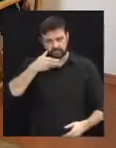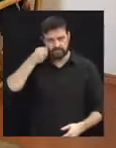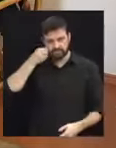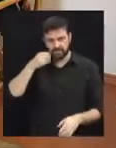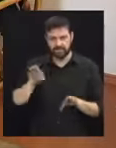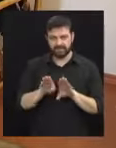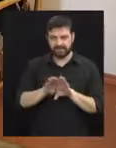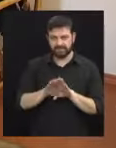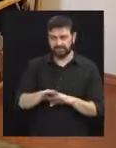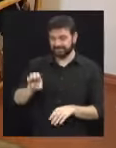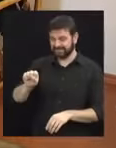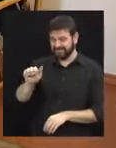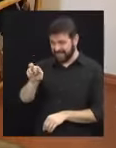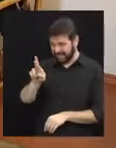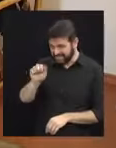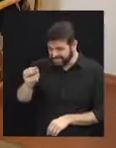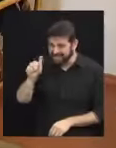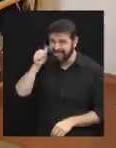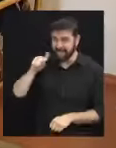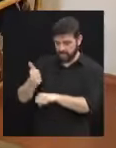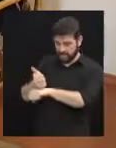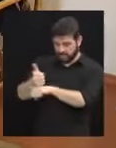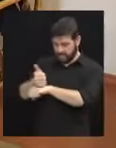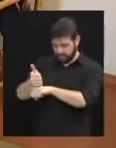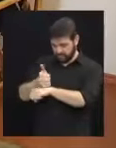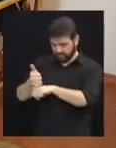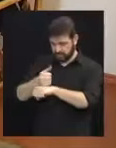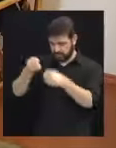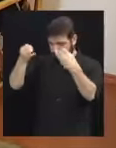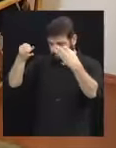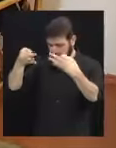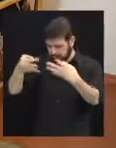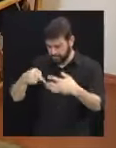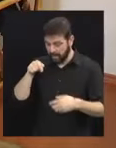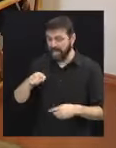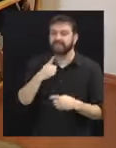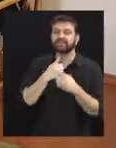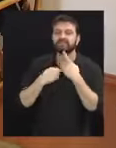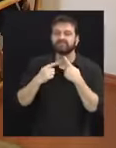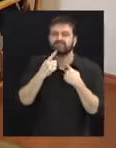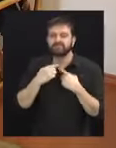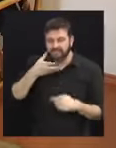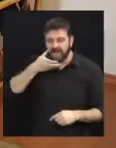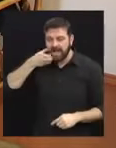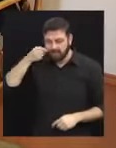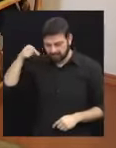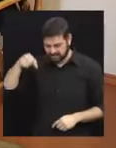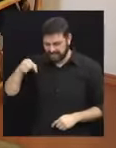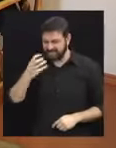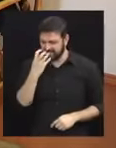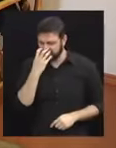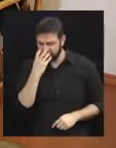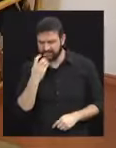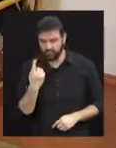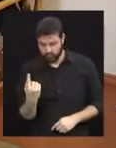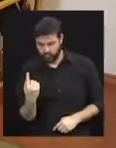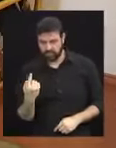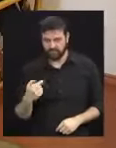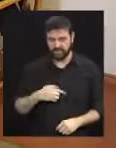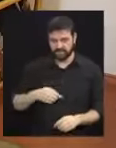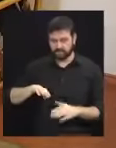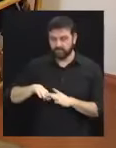Sara falou uma coisa interessante, que a gente conversou no primeiro bloco com uma possível adotante de um dos cachorrinhos que está aqui na Like, falou que ela não